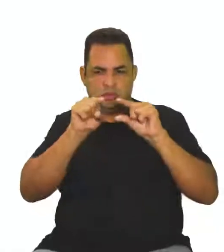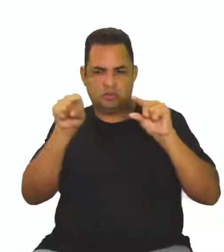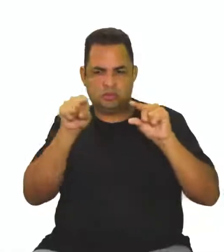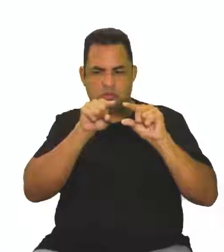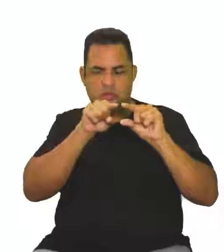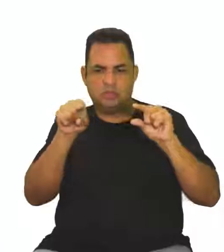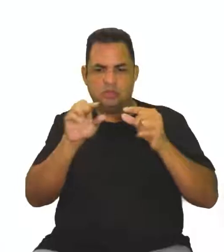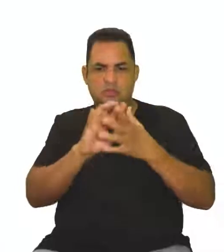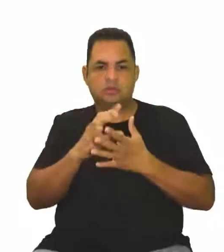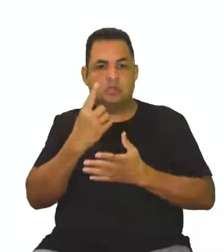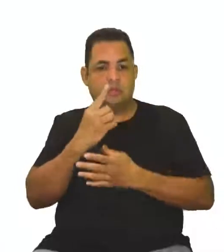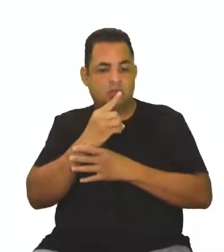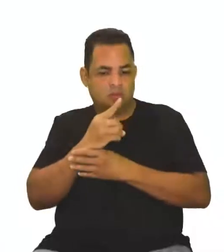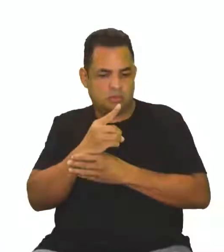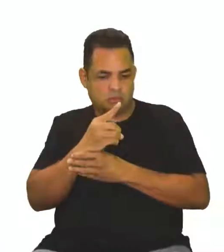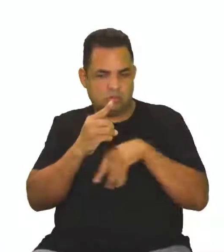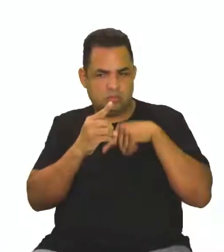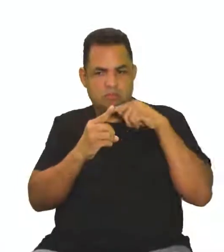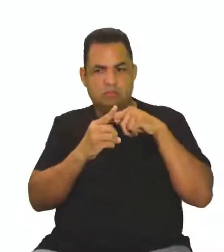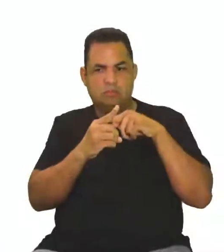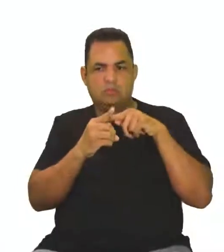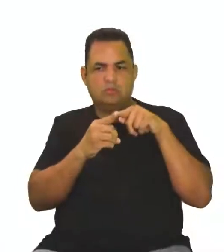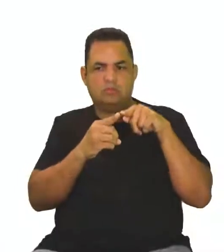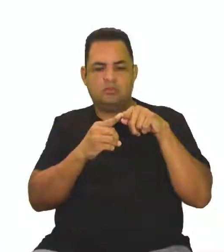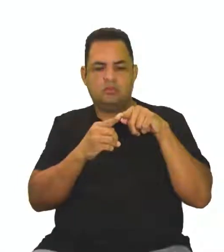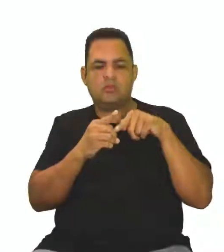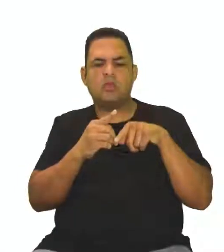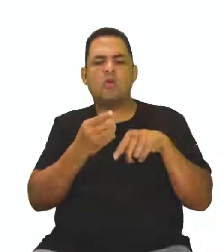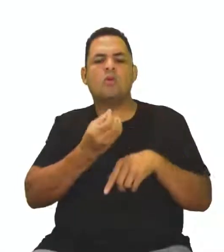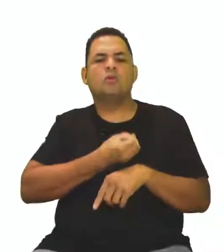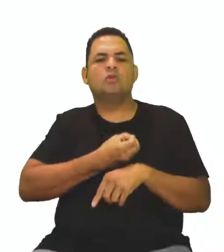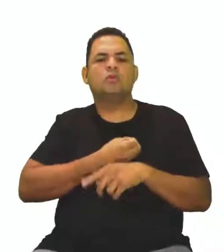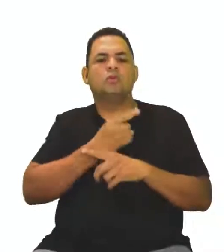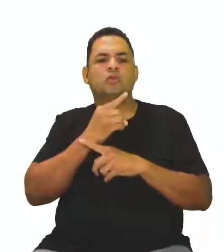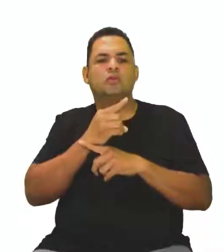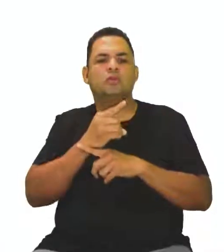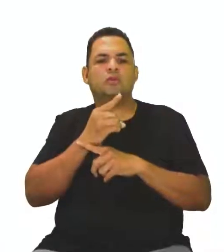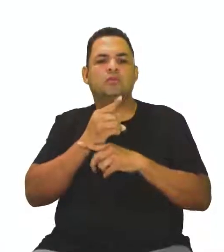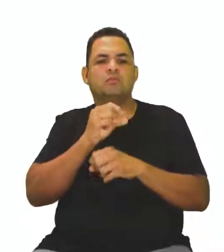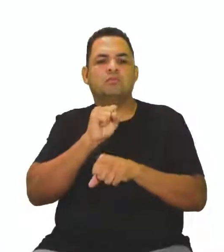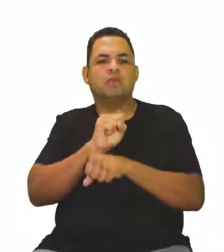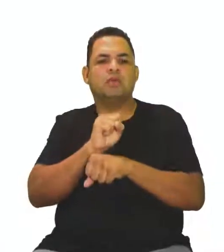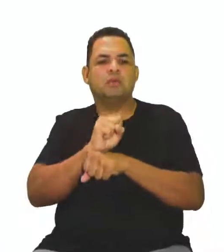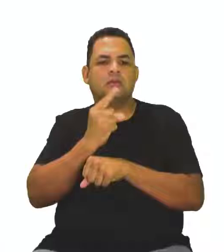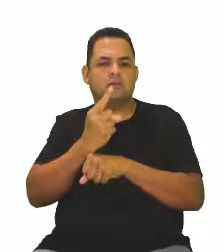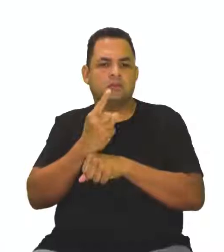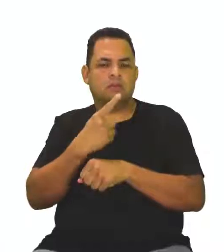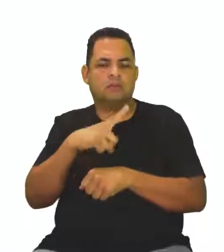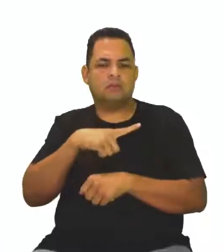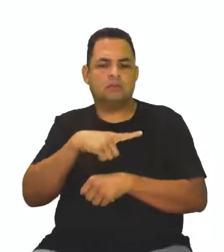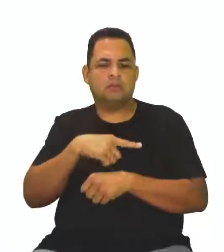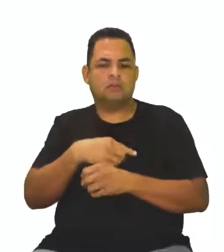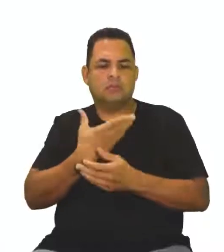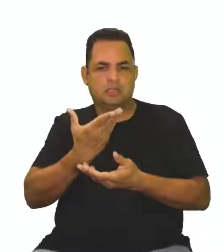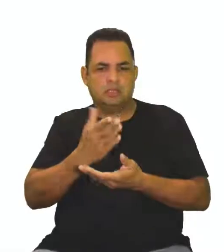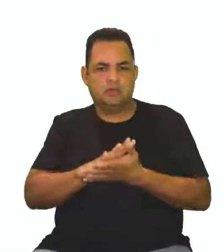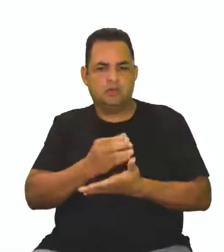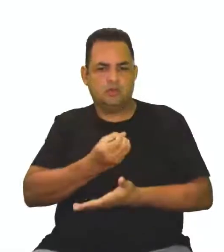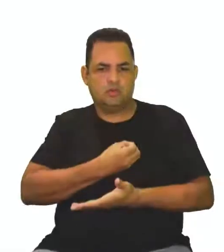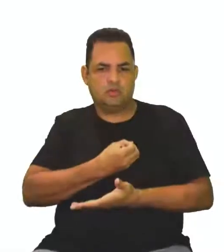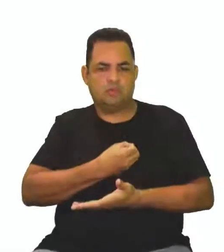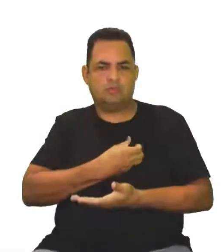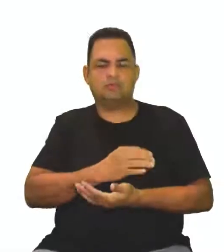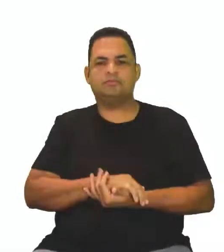selecionada. Então, você olha para o ponteiro, né? Olha lá em que valor está em cima desse ponteiro bem aí, você tem a medida, tá